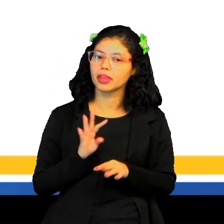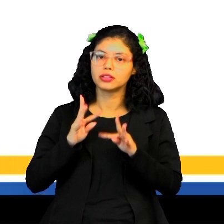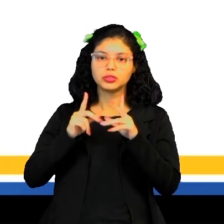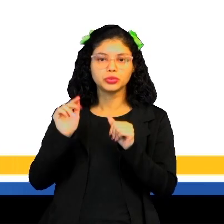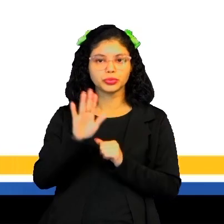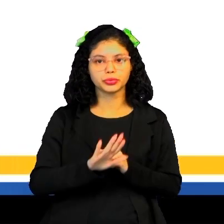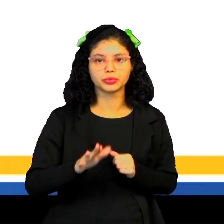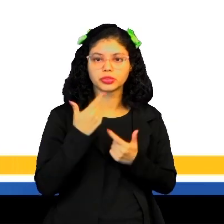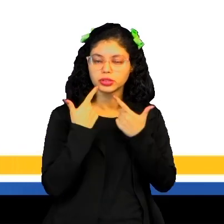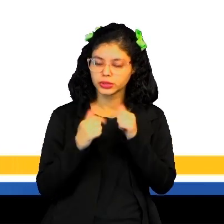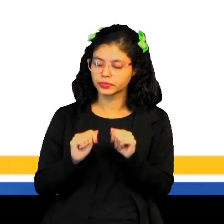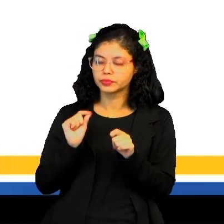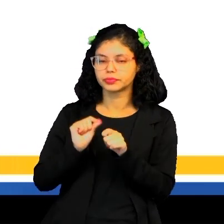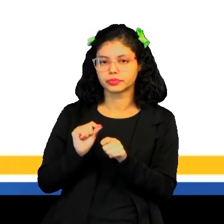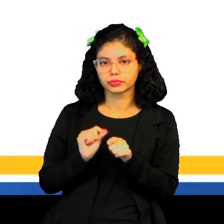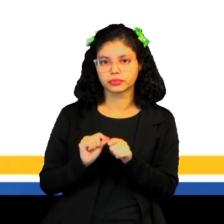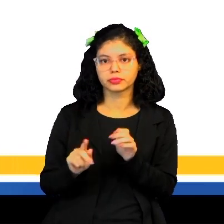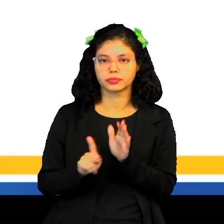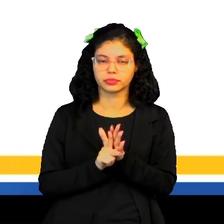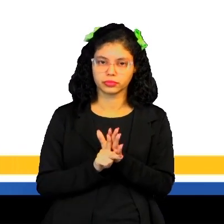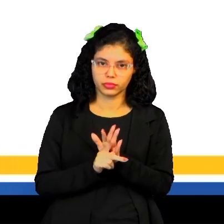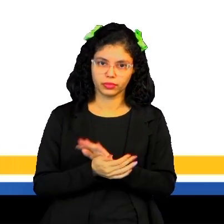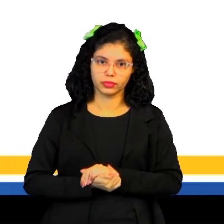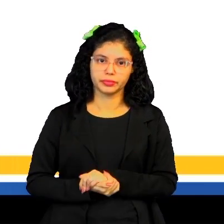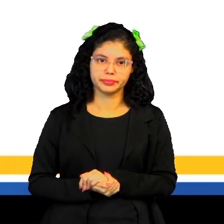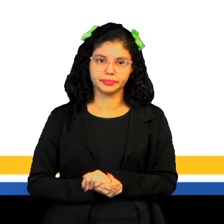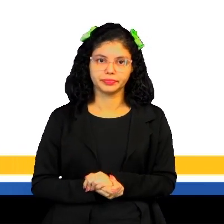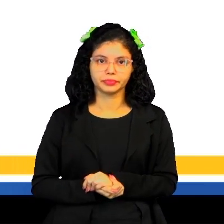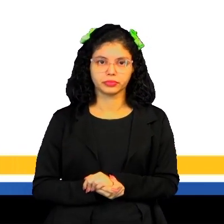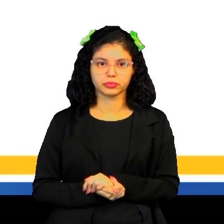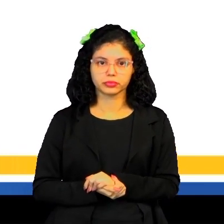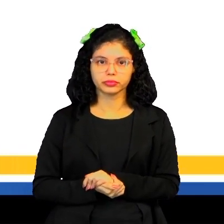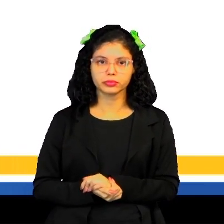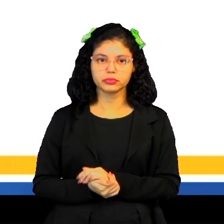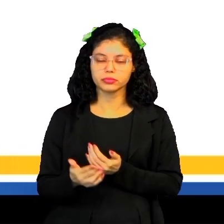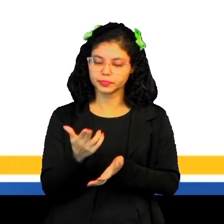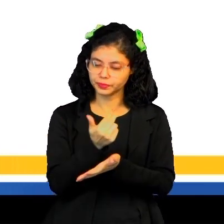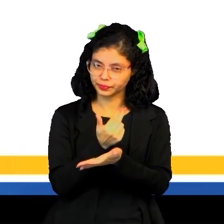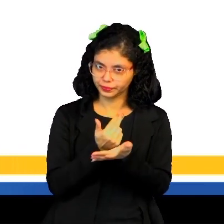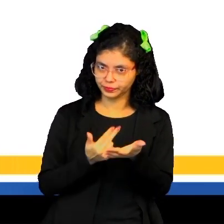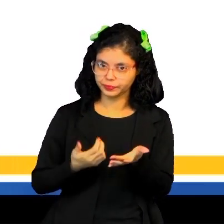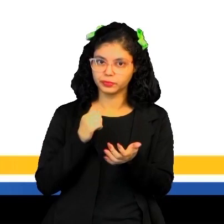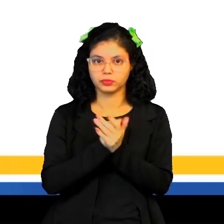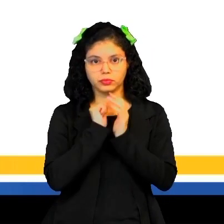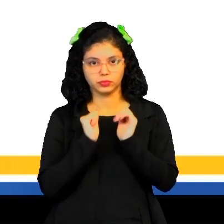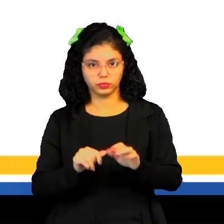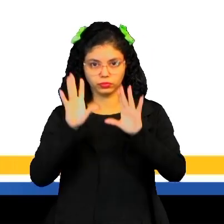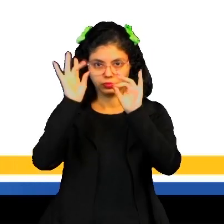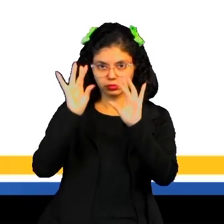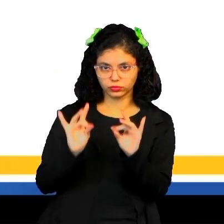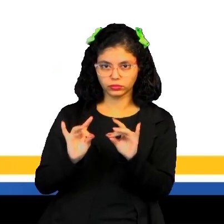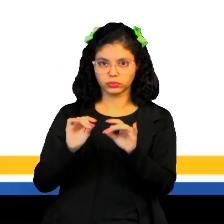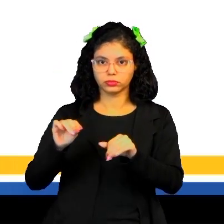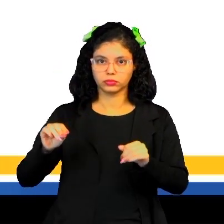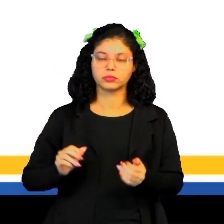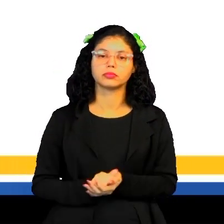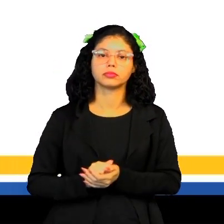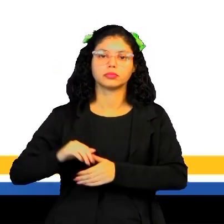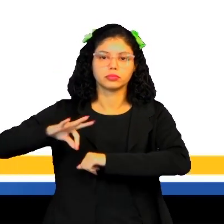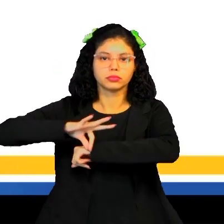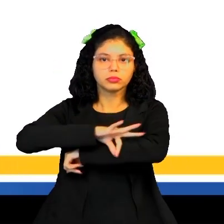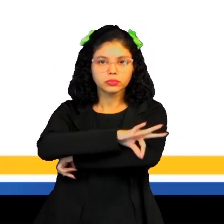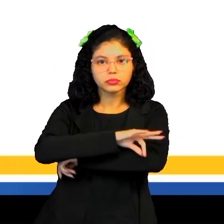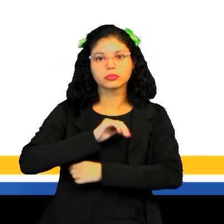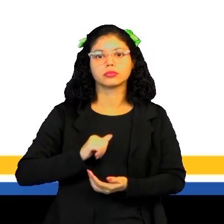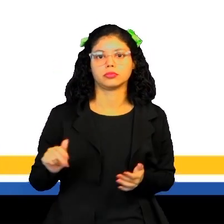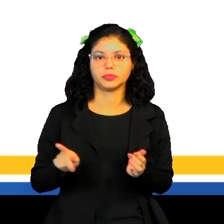Praticamente todas as línguas faladas no Ocidente derivam do latim. Nas artes, né, a gente pode destacar a arquitetura, né,